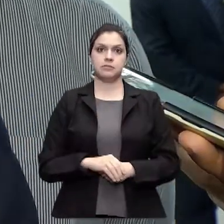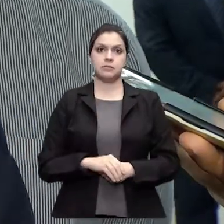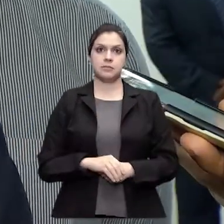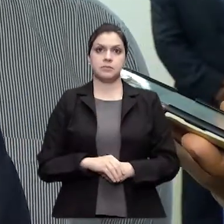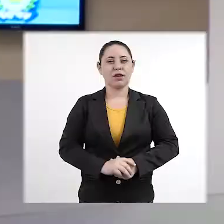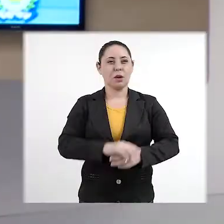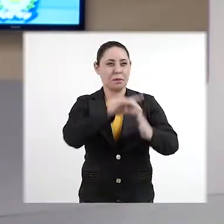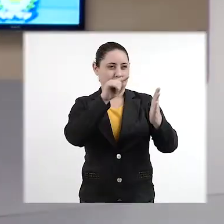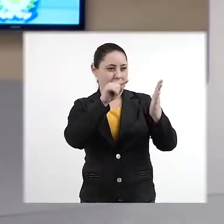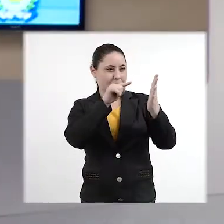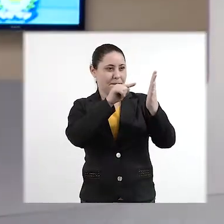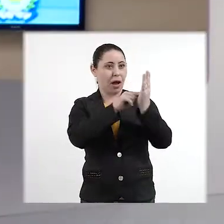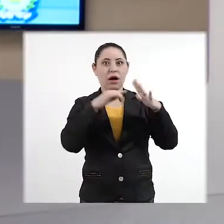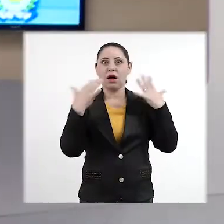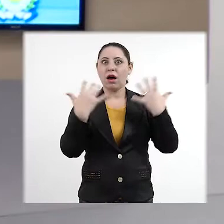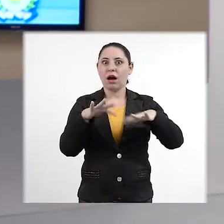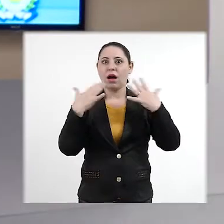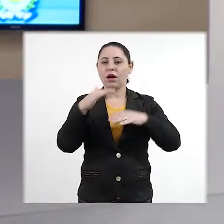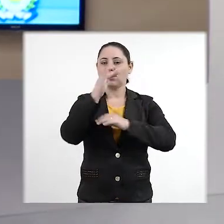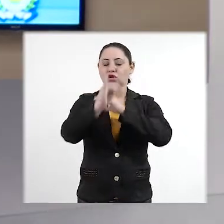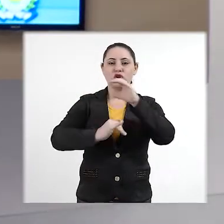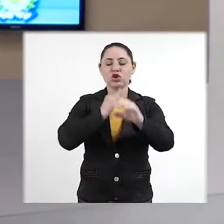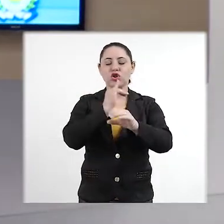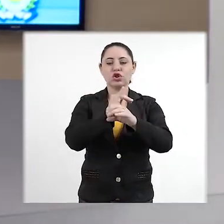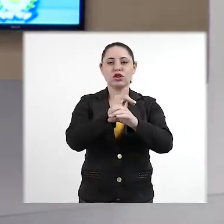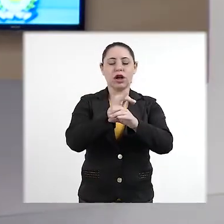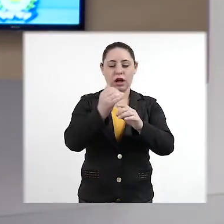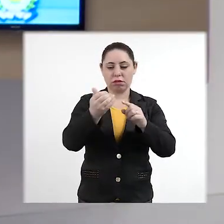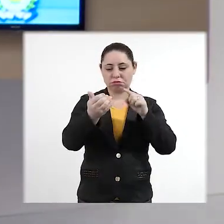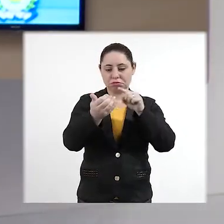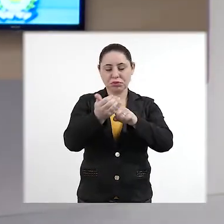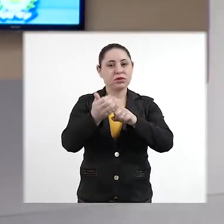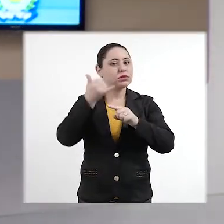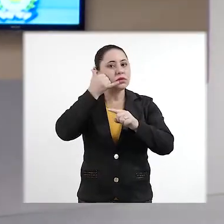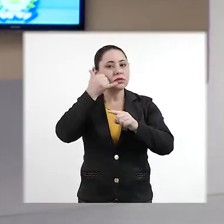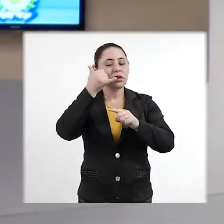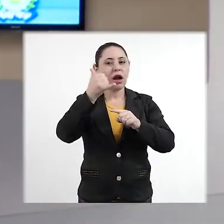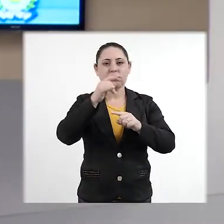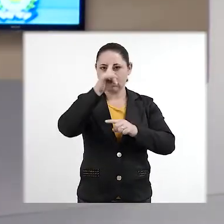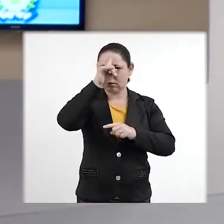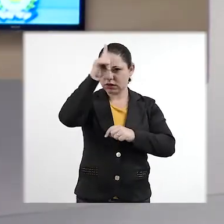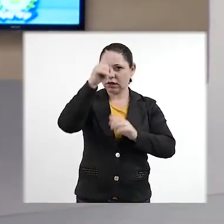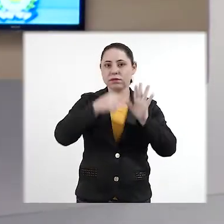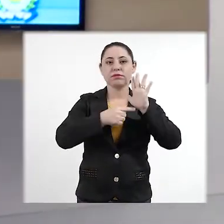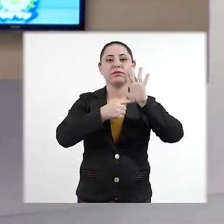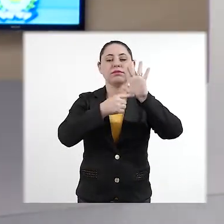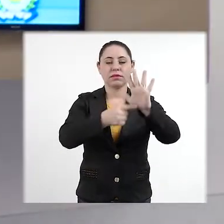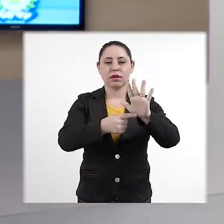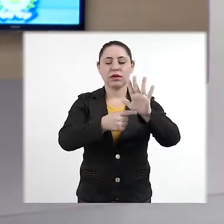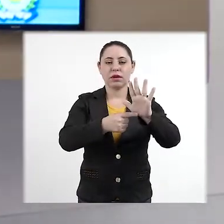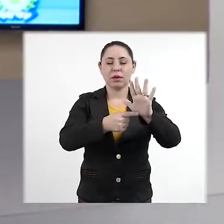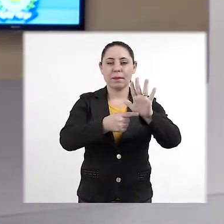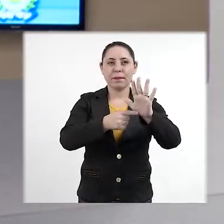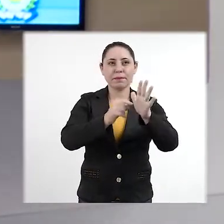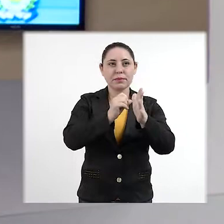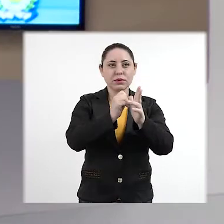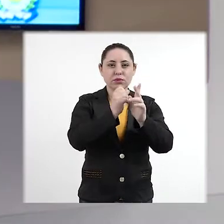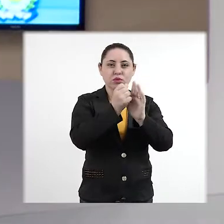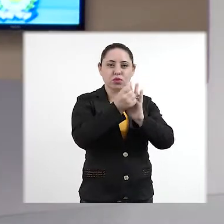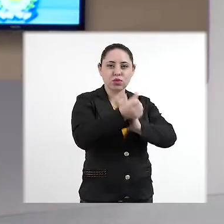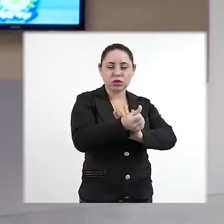de cartório. Um botão de pânico digital instalado no celular, foi uma ideia apresentada no